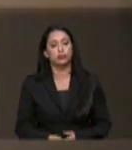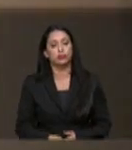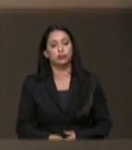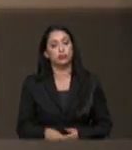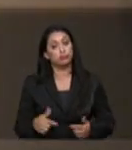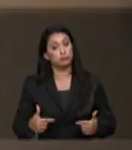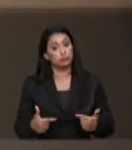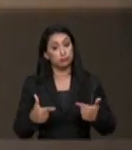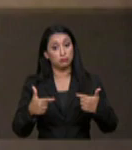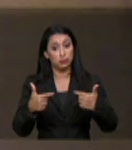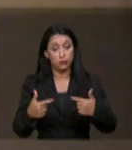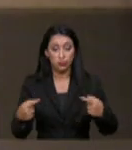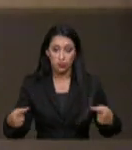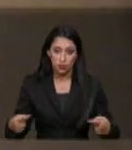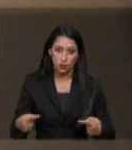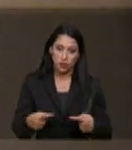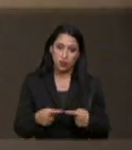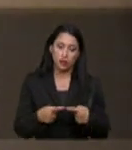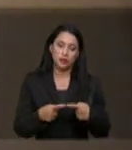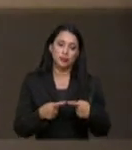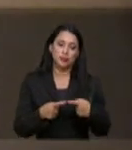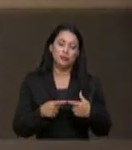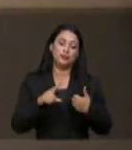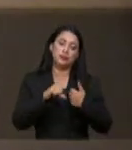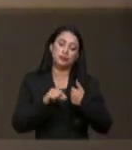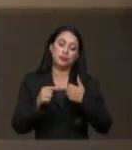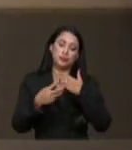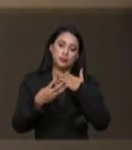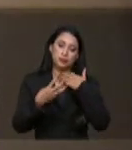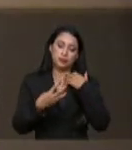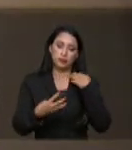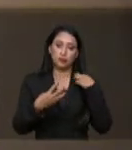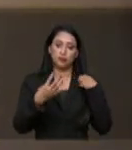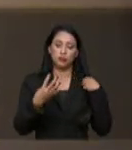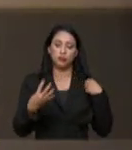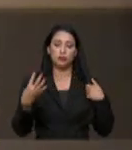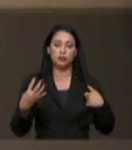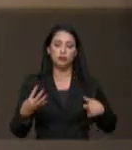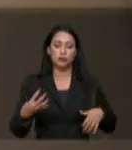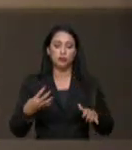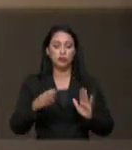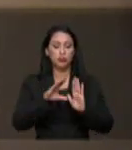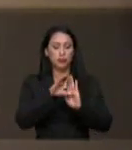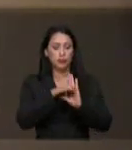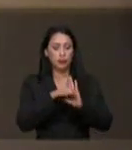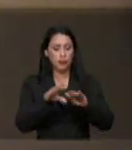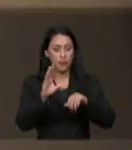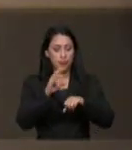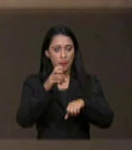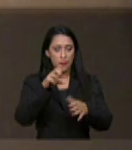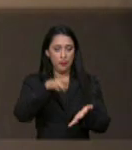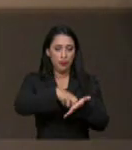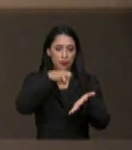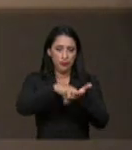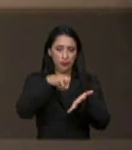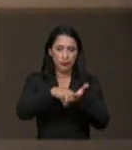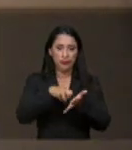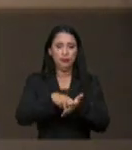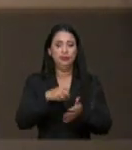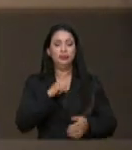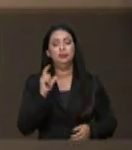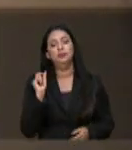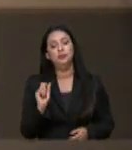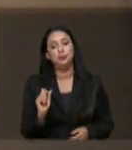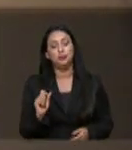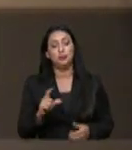quadro no disposto do artigo 344 do Código Penal com